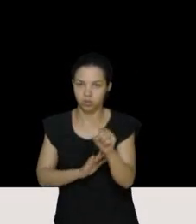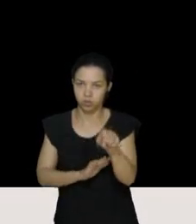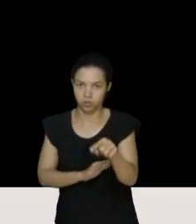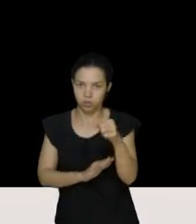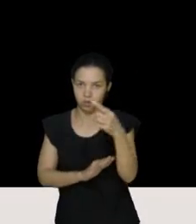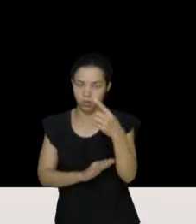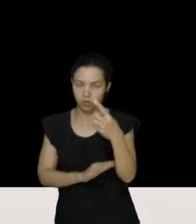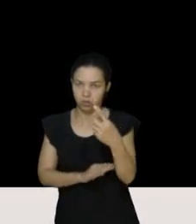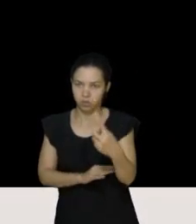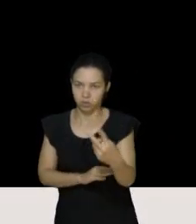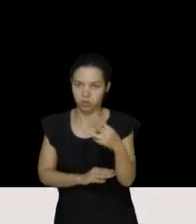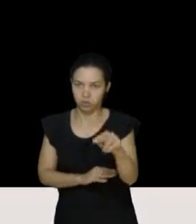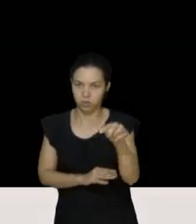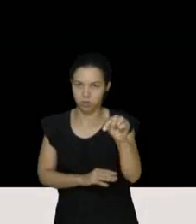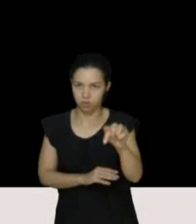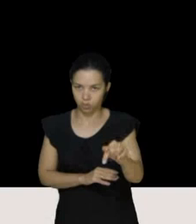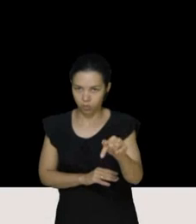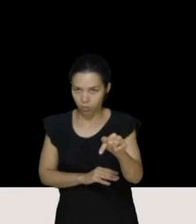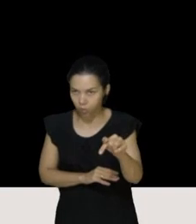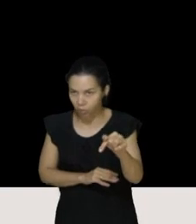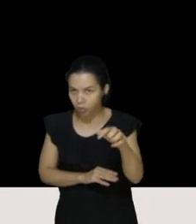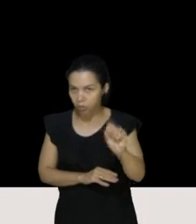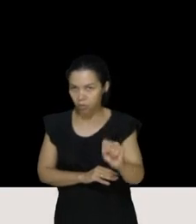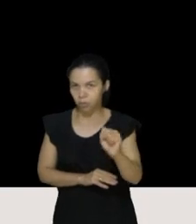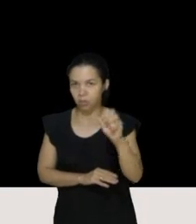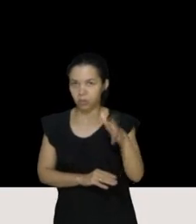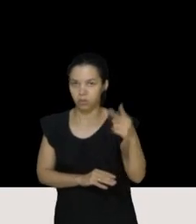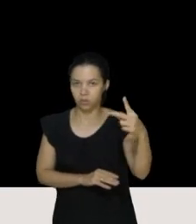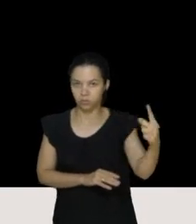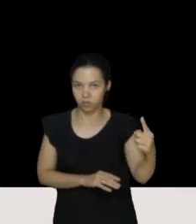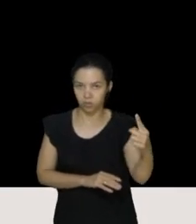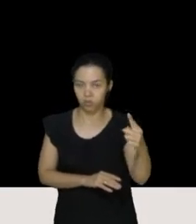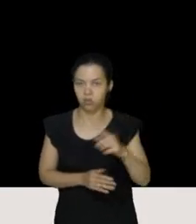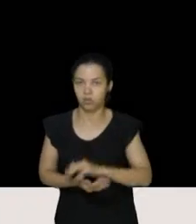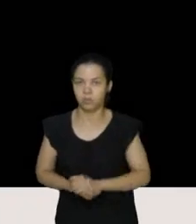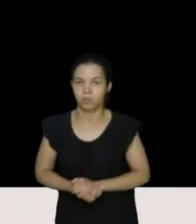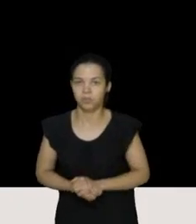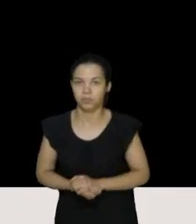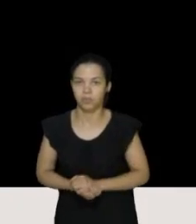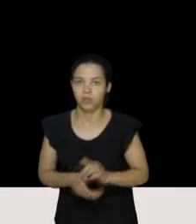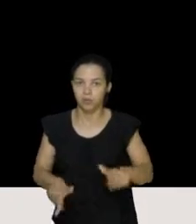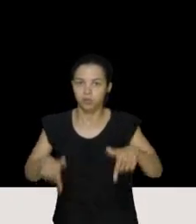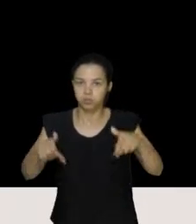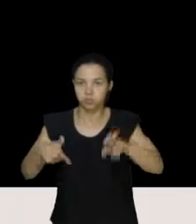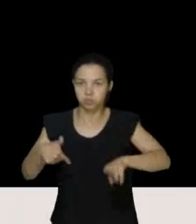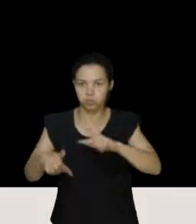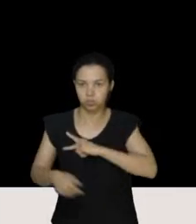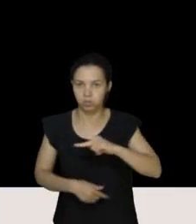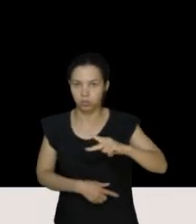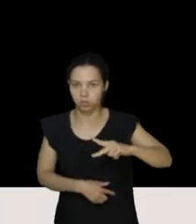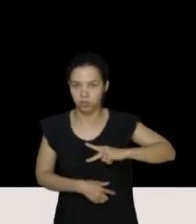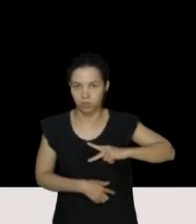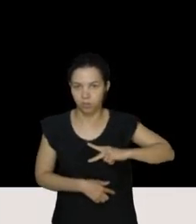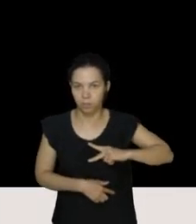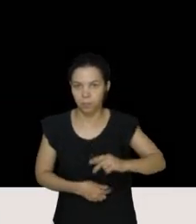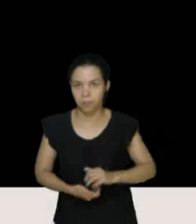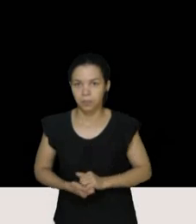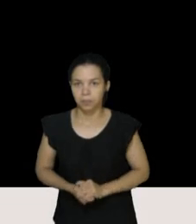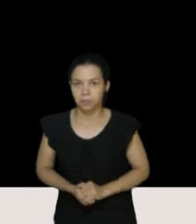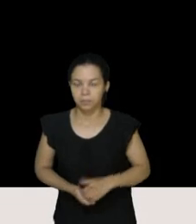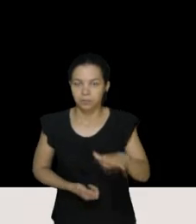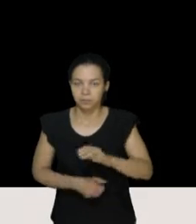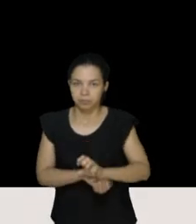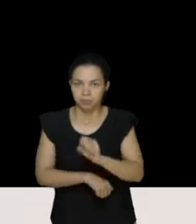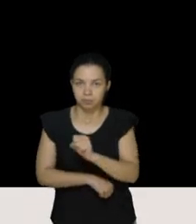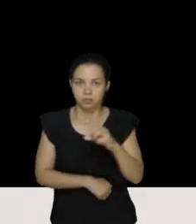18.272/21, que consolida os atos normativos e concede o título de utilidade pública estadual e dando a utilidade